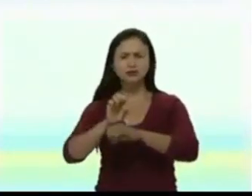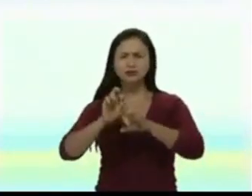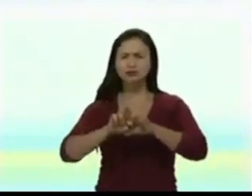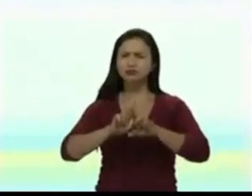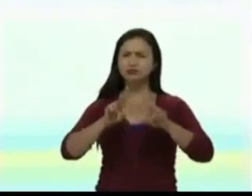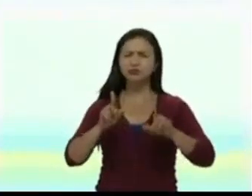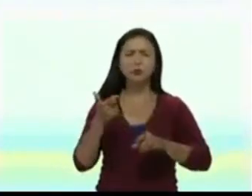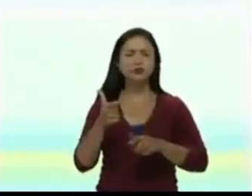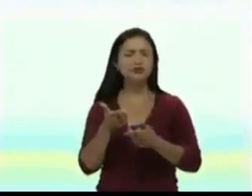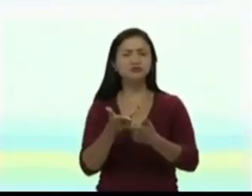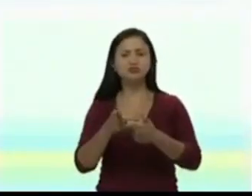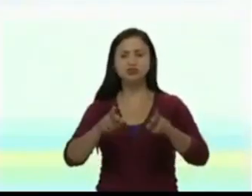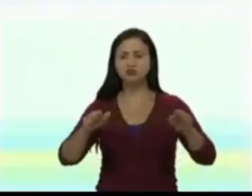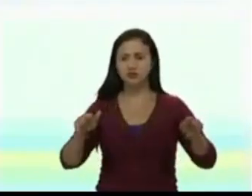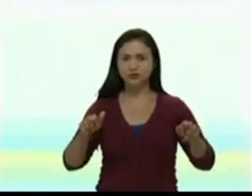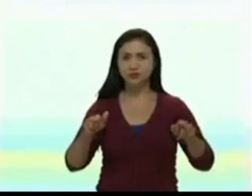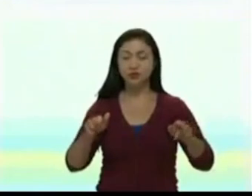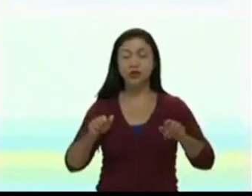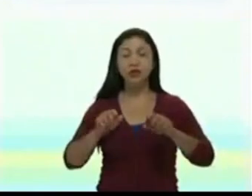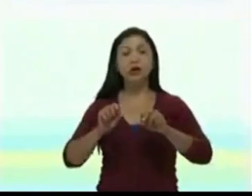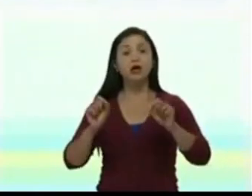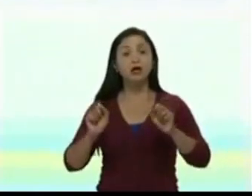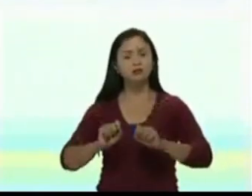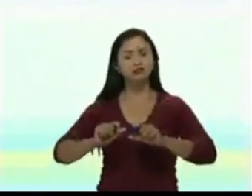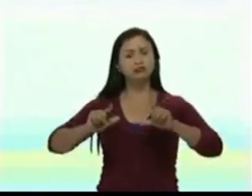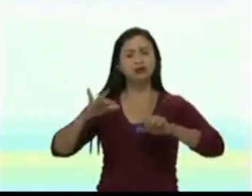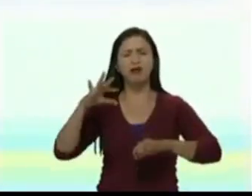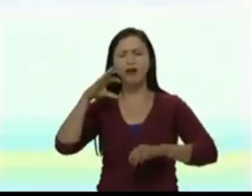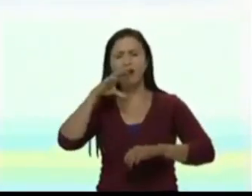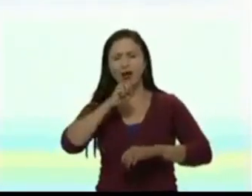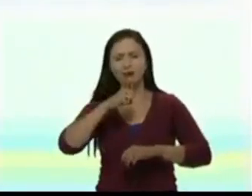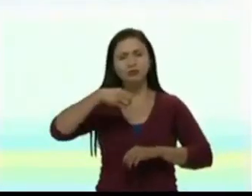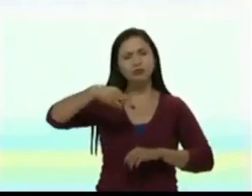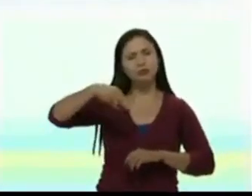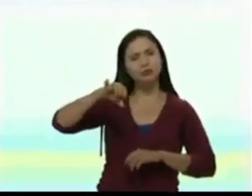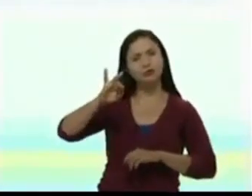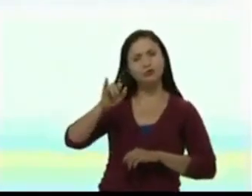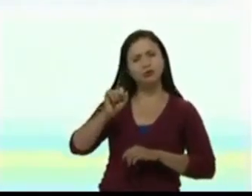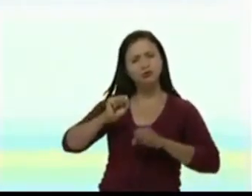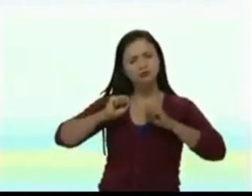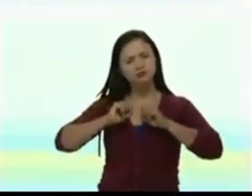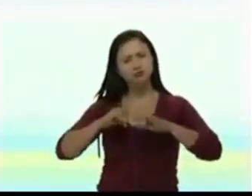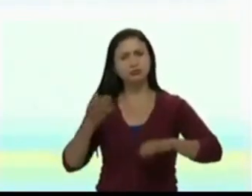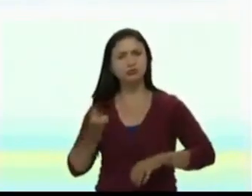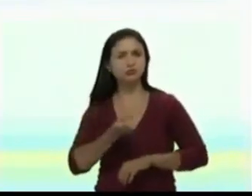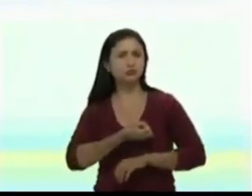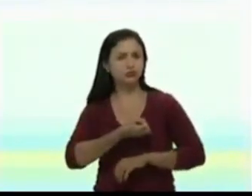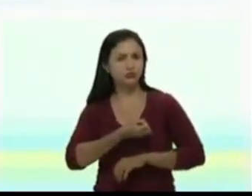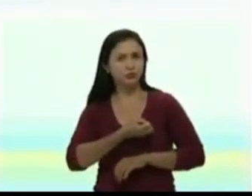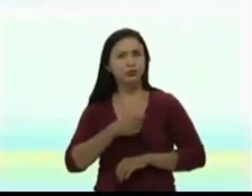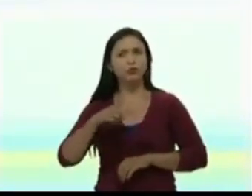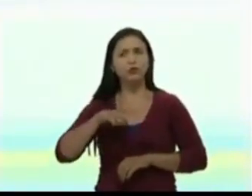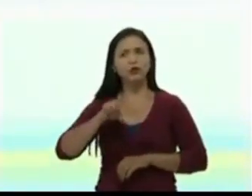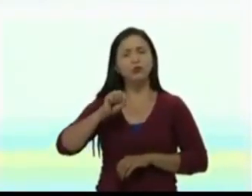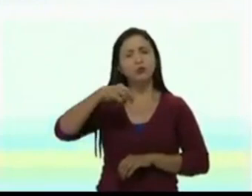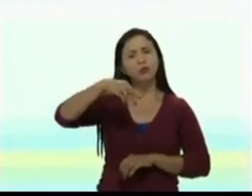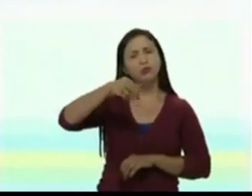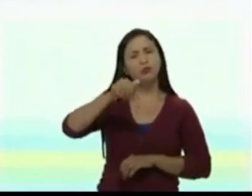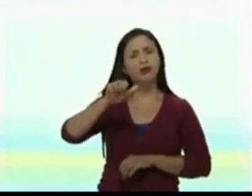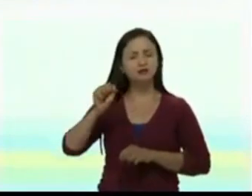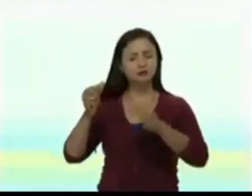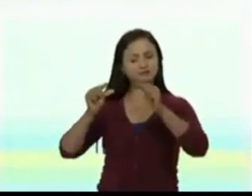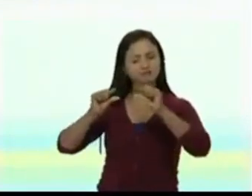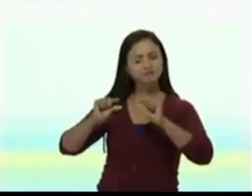tem diferenciação. O crescimento é rápido, as mitoses são anormais e numerosas, possuem massa pouco